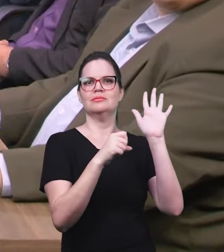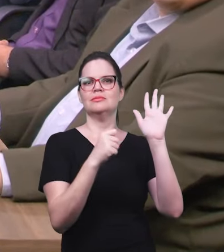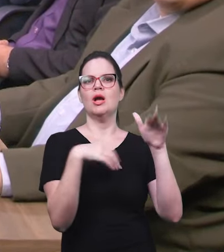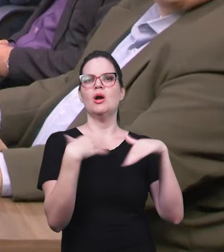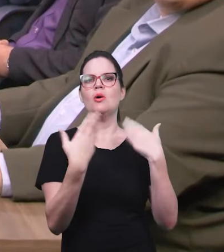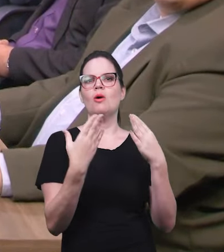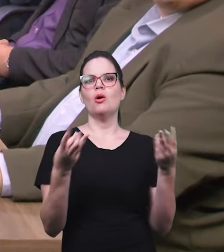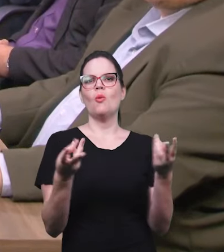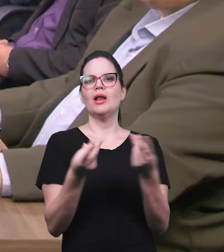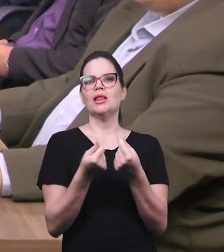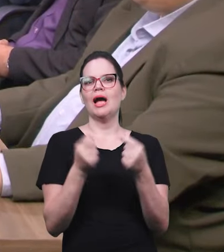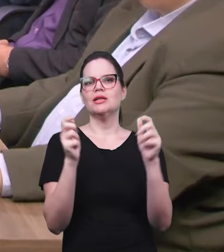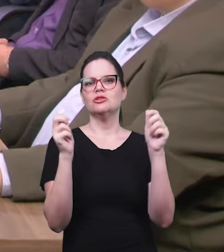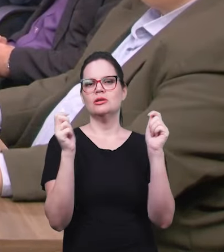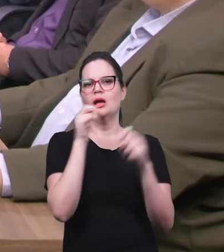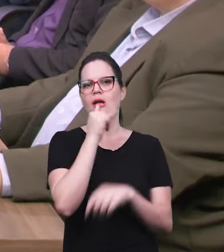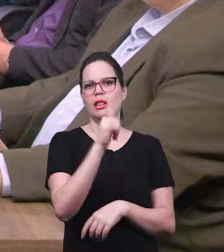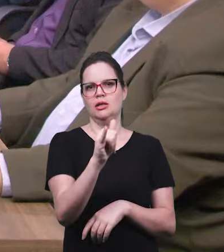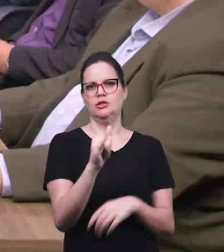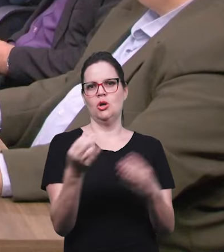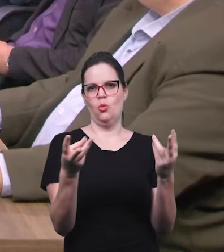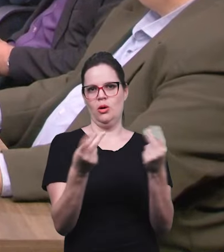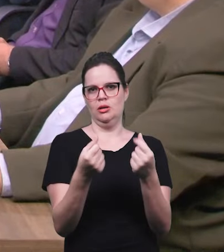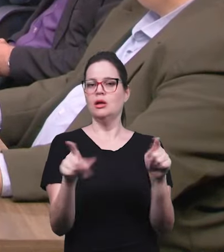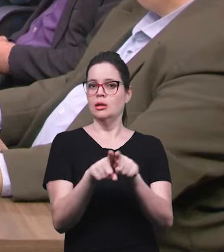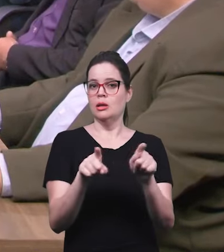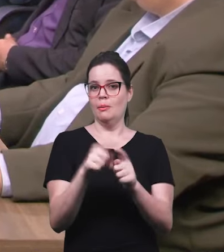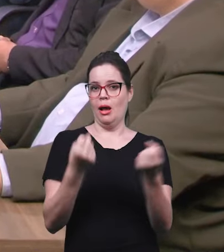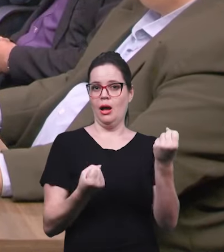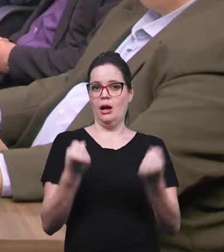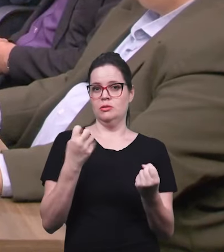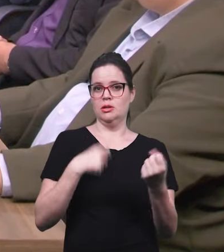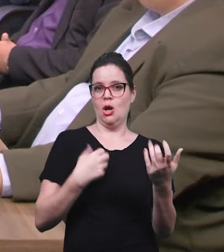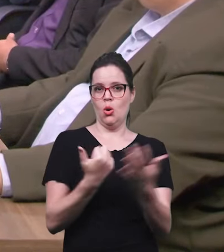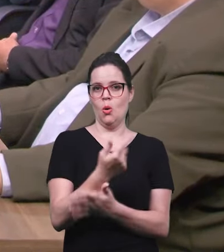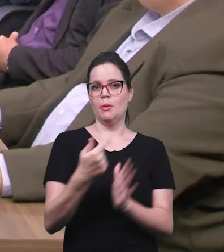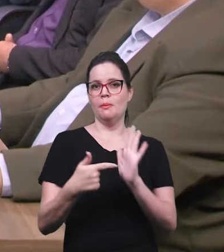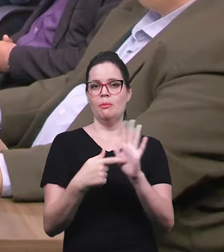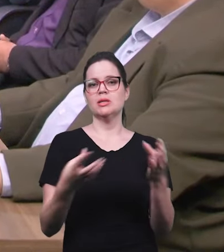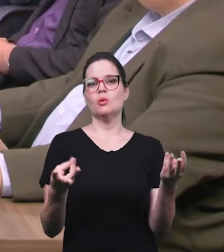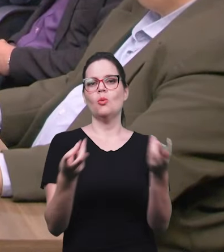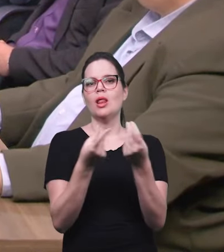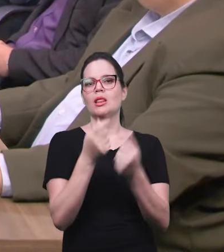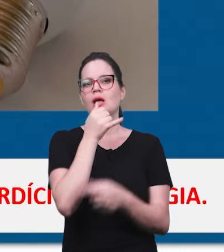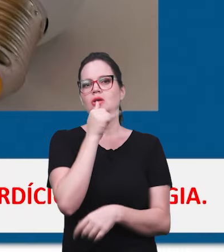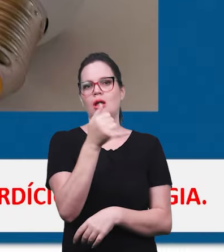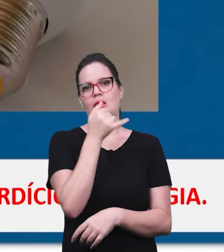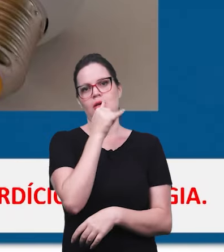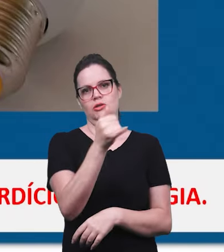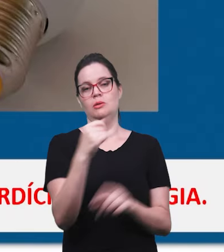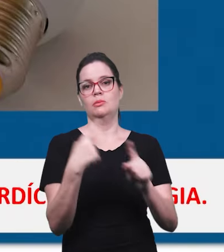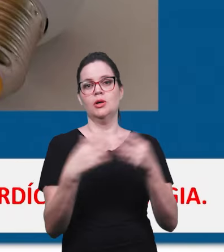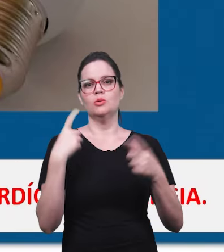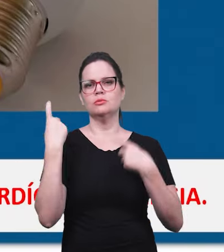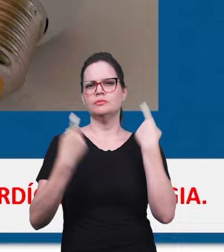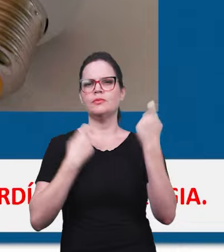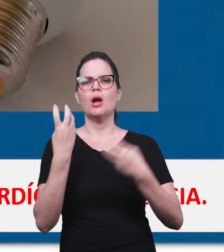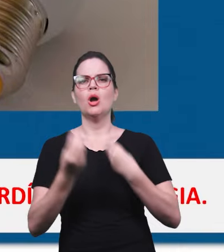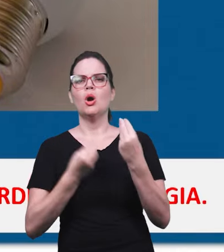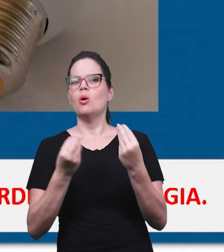é que é a eficiência energética daquele produto. Até um carro também. Você compra um carro, vem com esse selo, né? Porque há uma preocupação hoje da